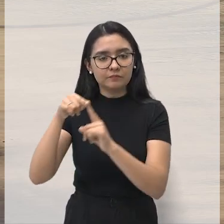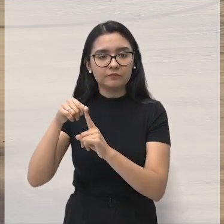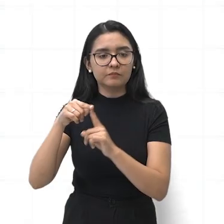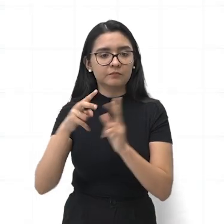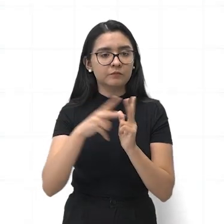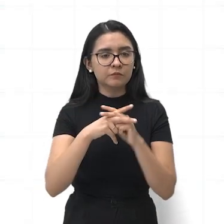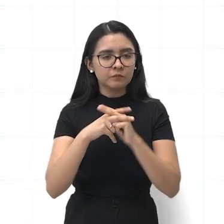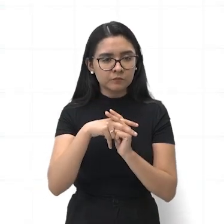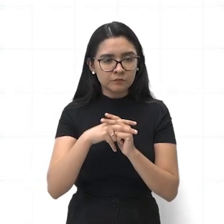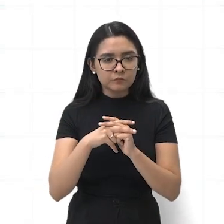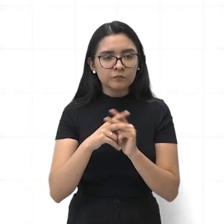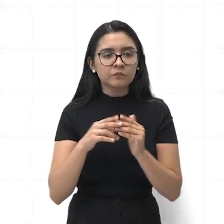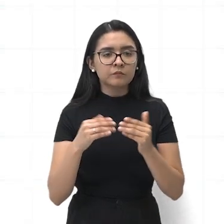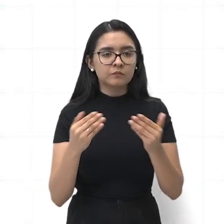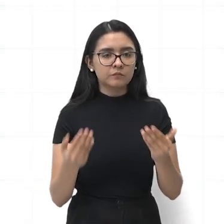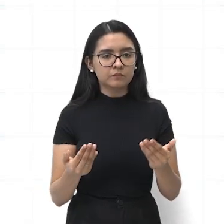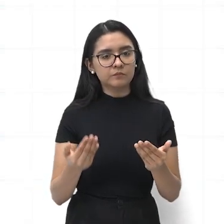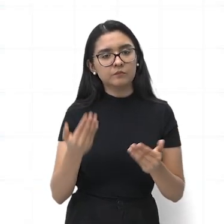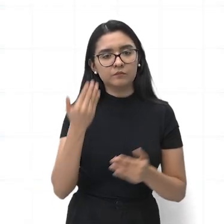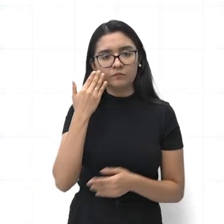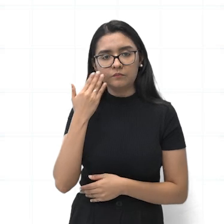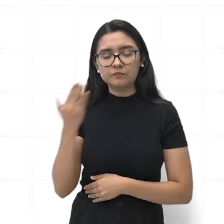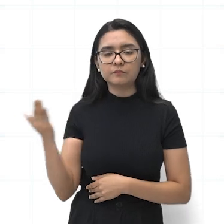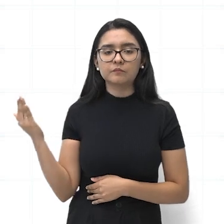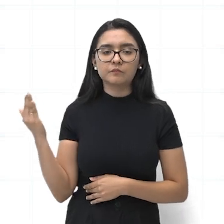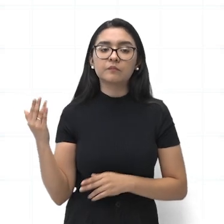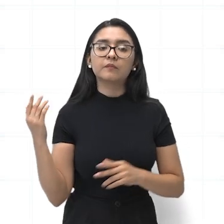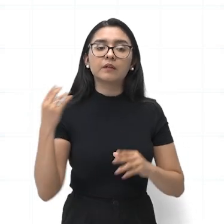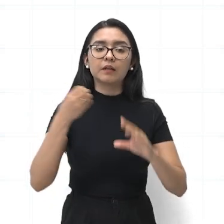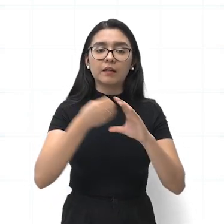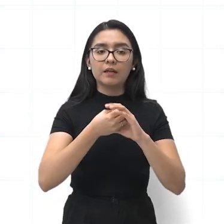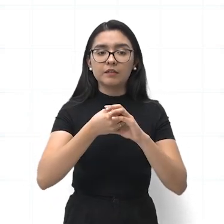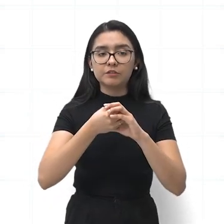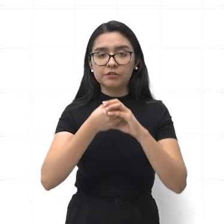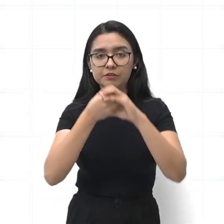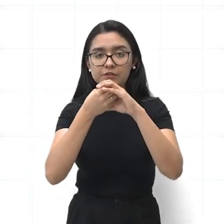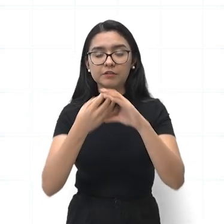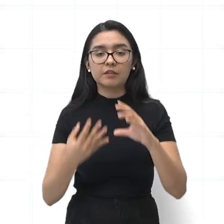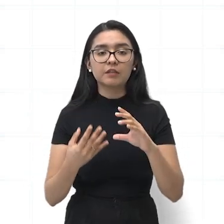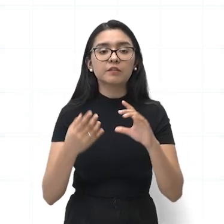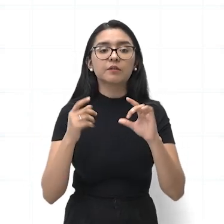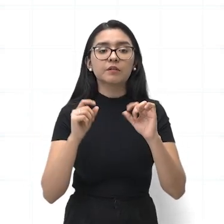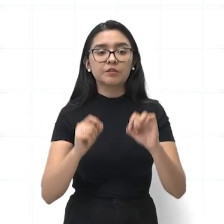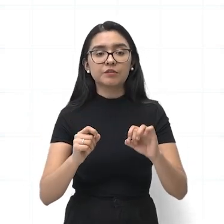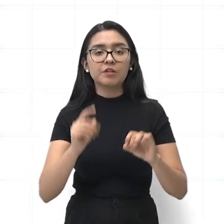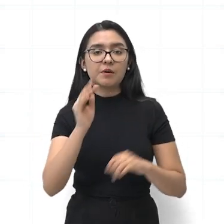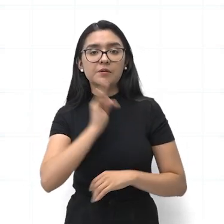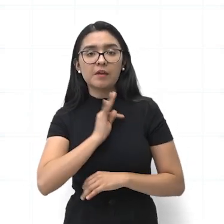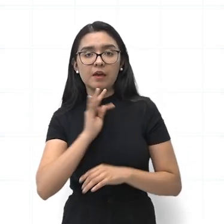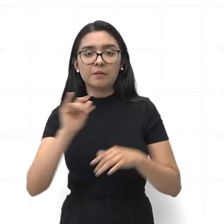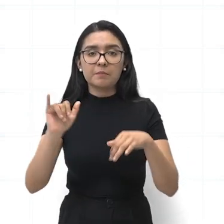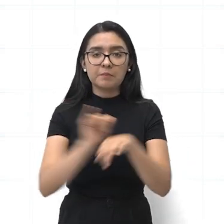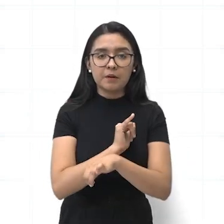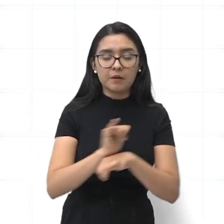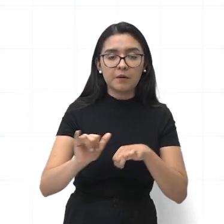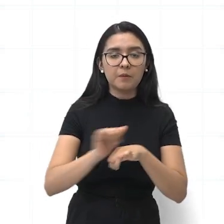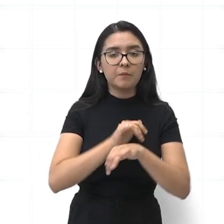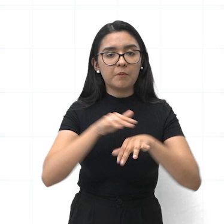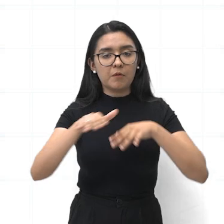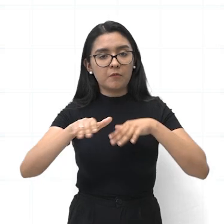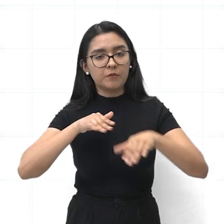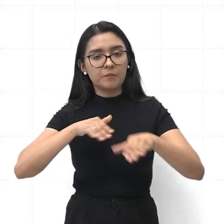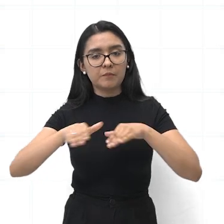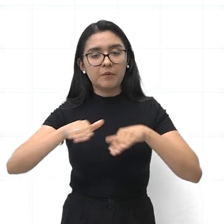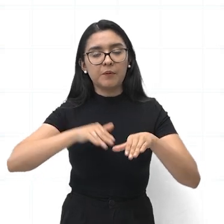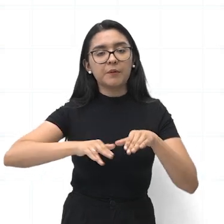Vamos lá? Muito bem! As técnicas, ou seja, os movimentos, os golpes que